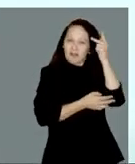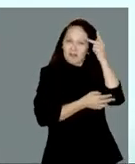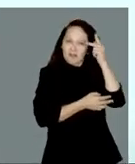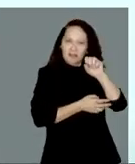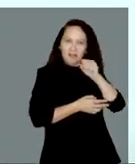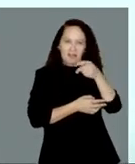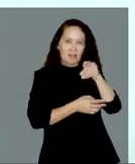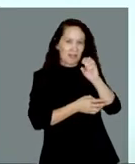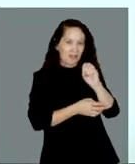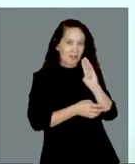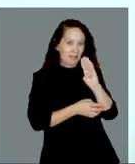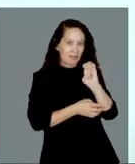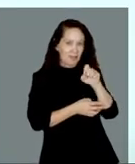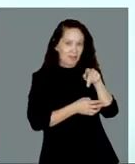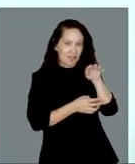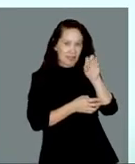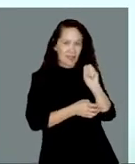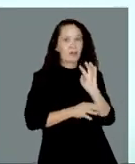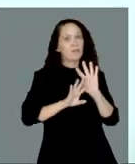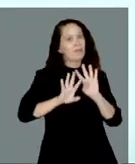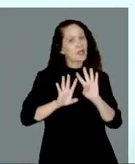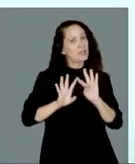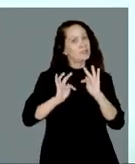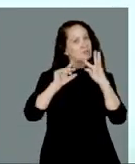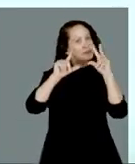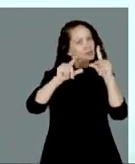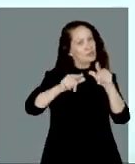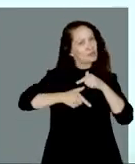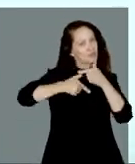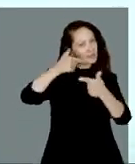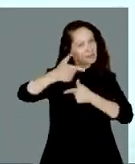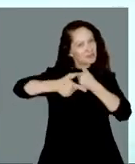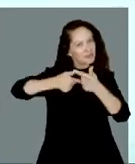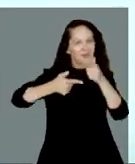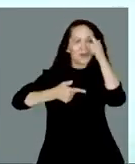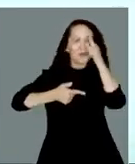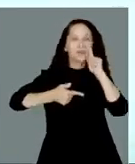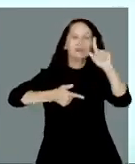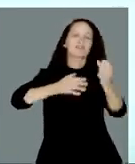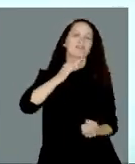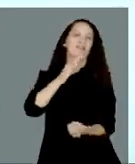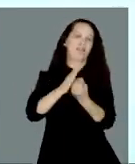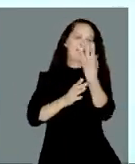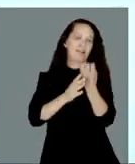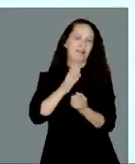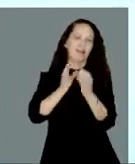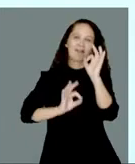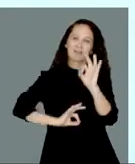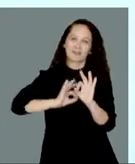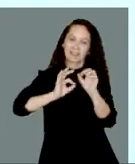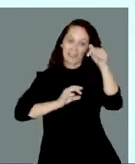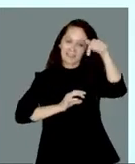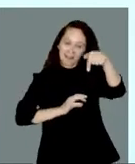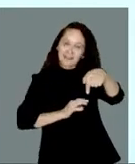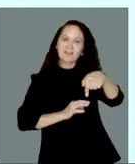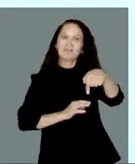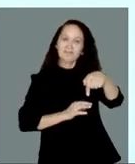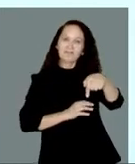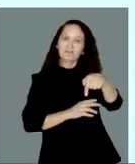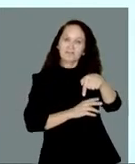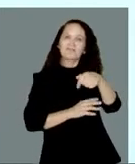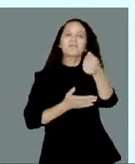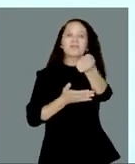A terceira e última razão da minha vontade de agradecer a todos vocês, aos companheiros do